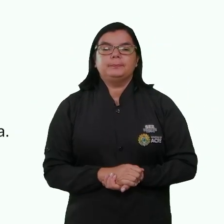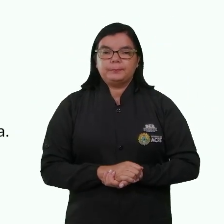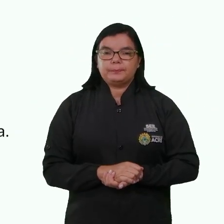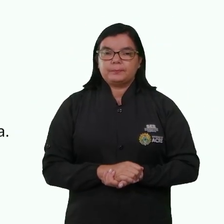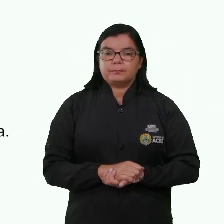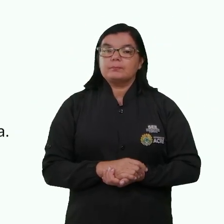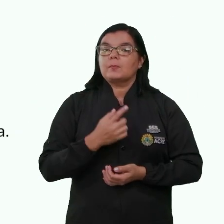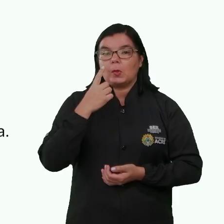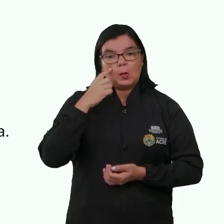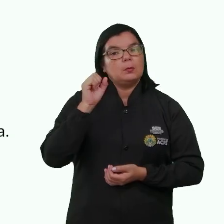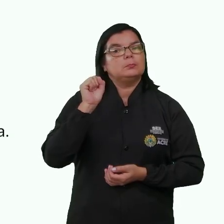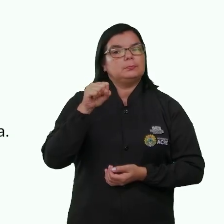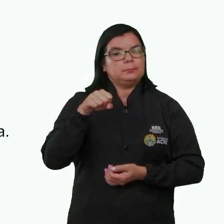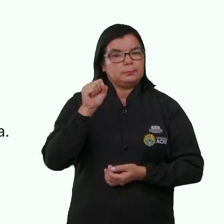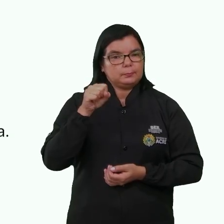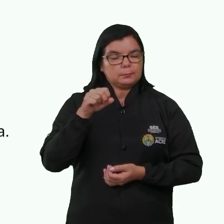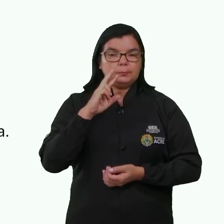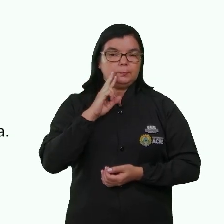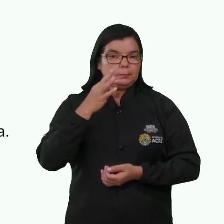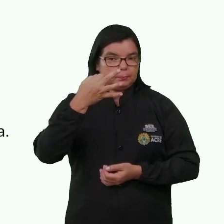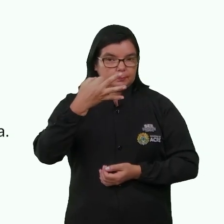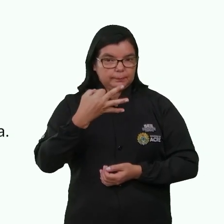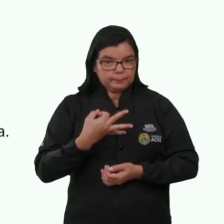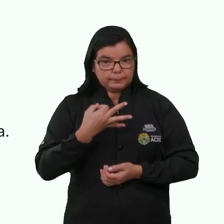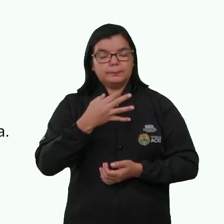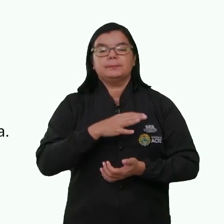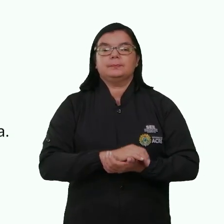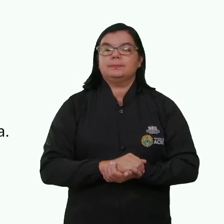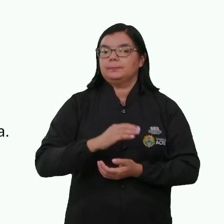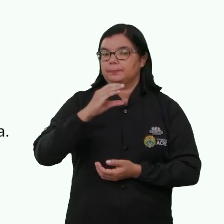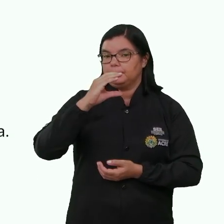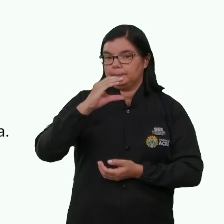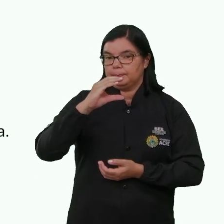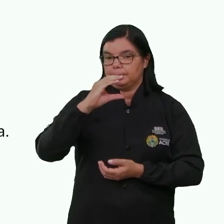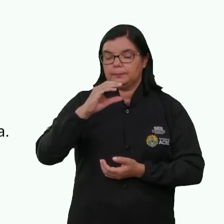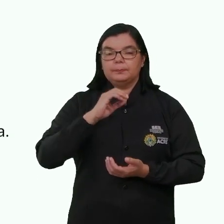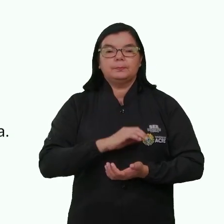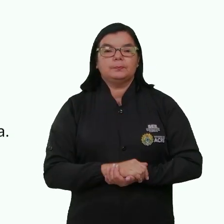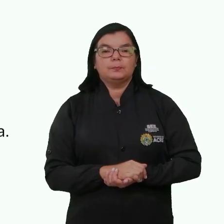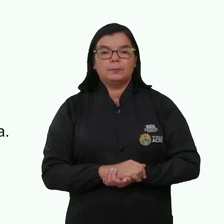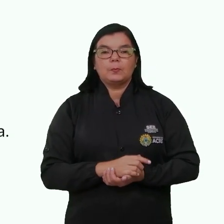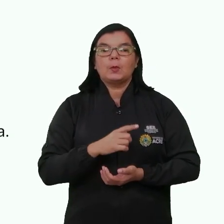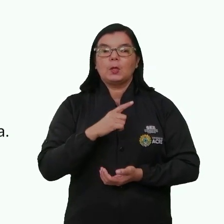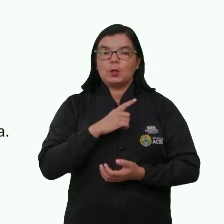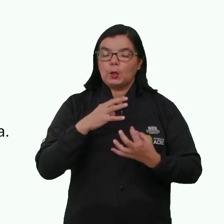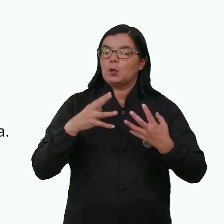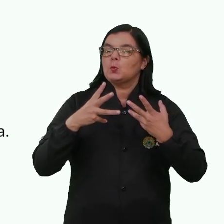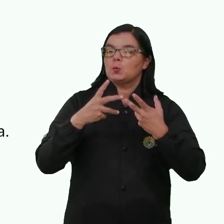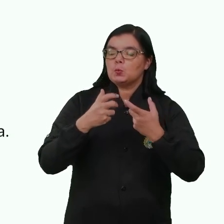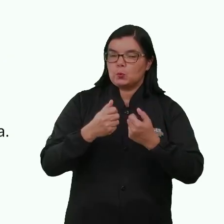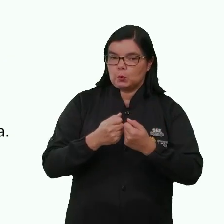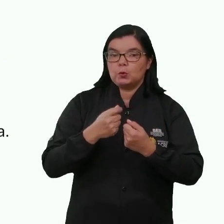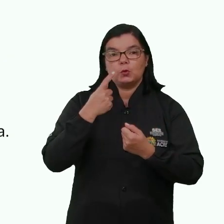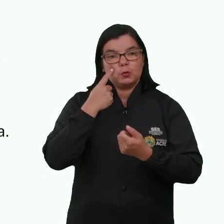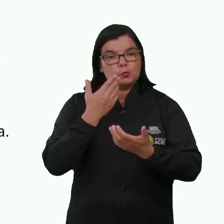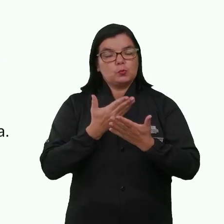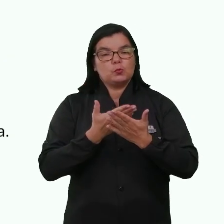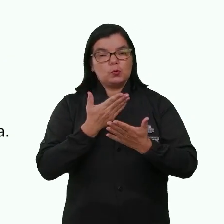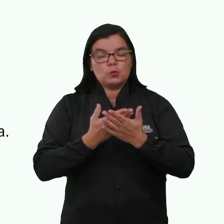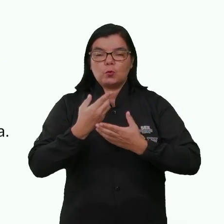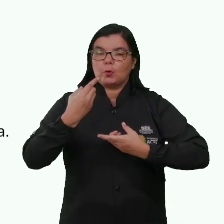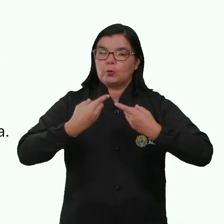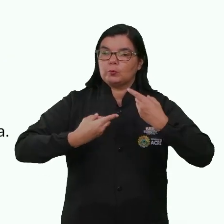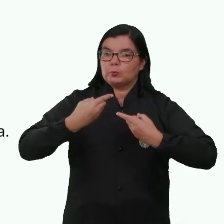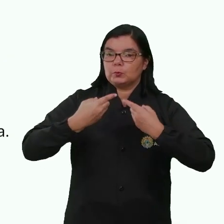Acre? Sim, pessoal. Resposta correta é a letra C, tem tudo a ver com aquilo que a gente